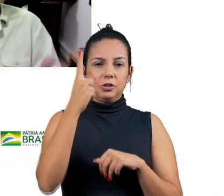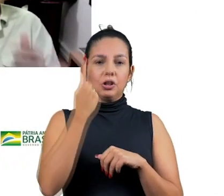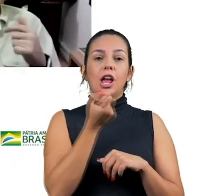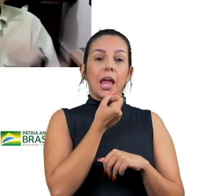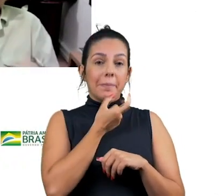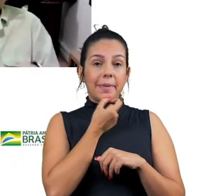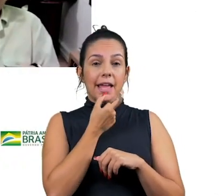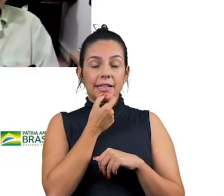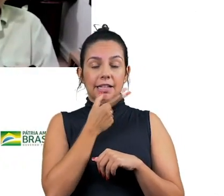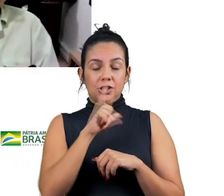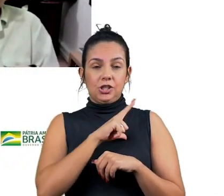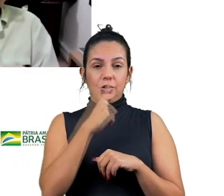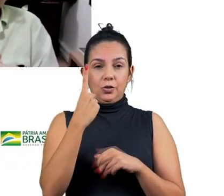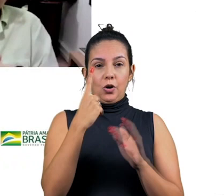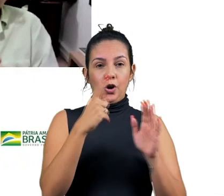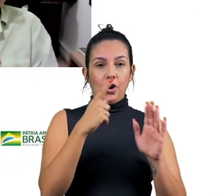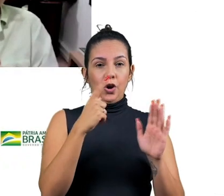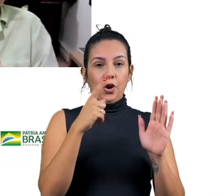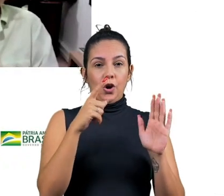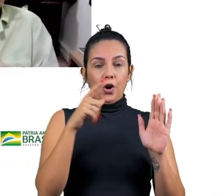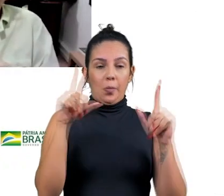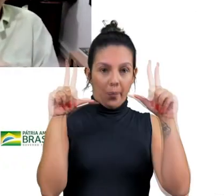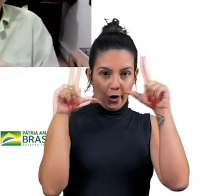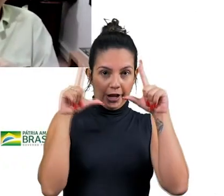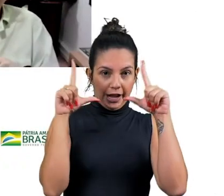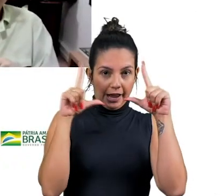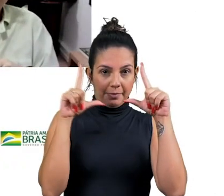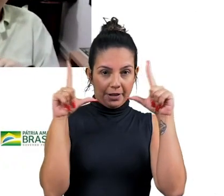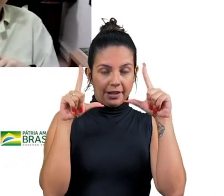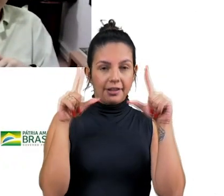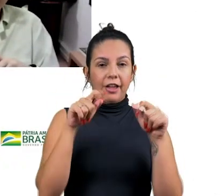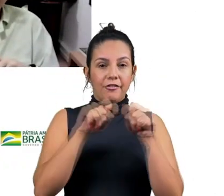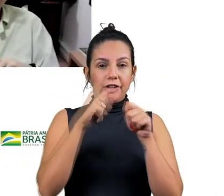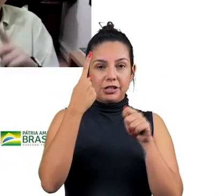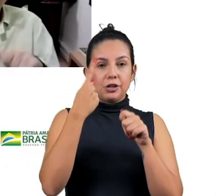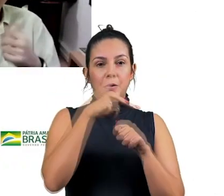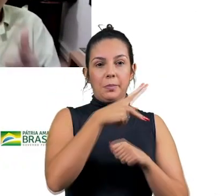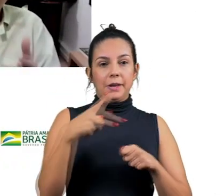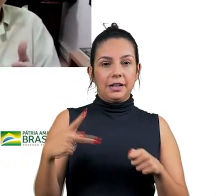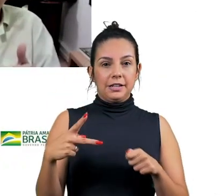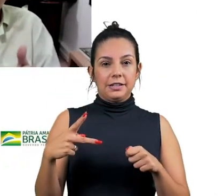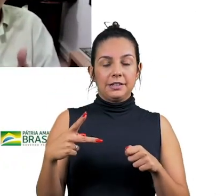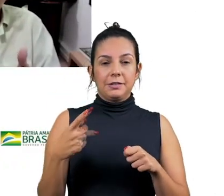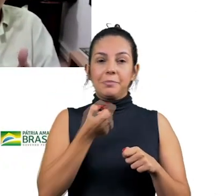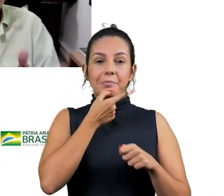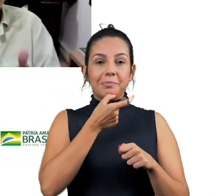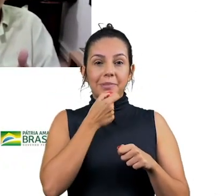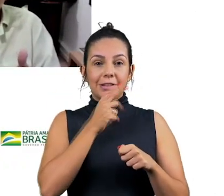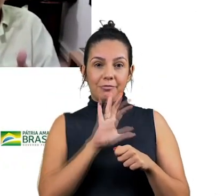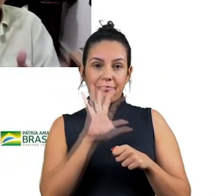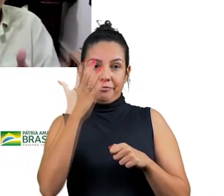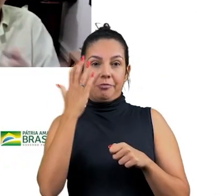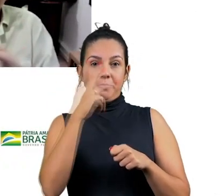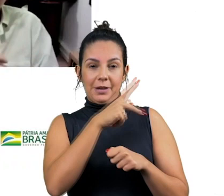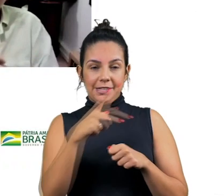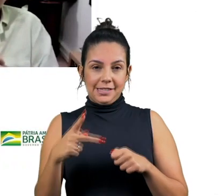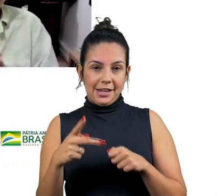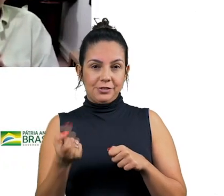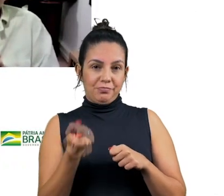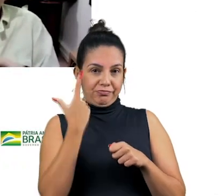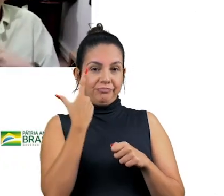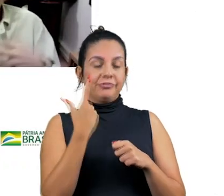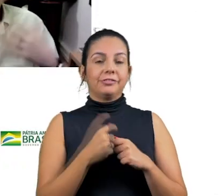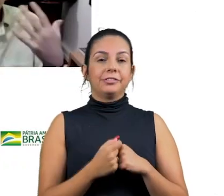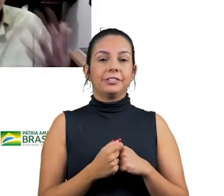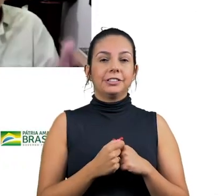um comediante que tinha um programa na televisão em que ele fazia um presidente que tinha virado presidente por acaso,